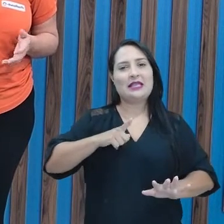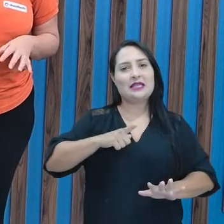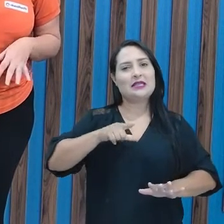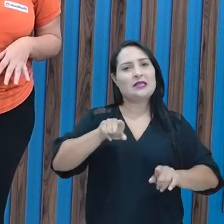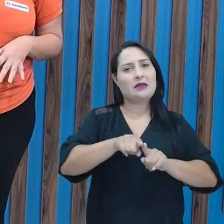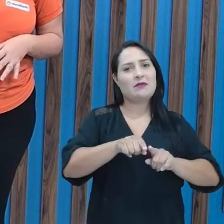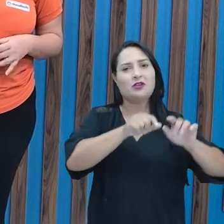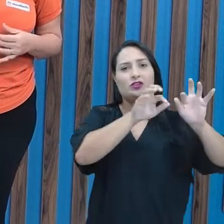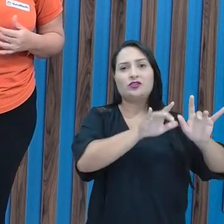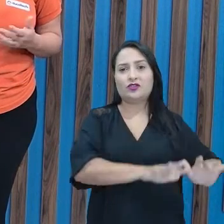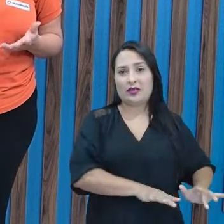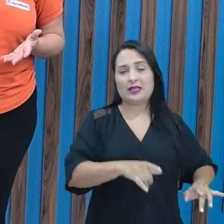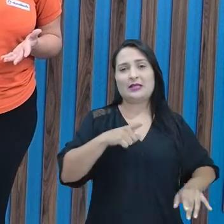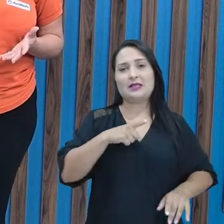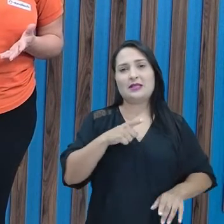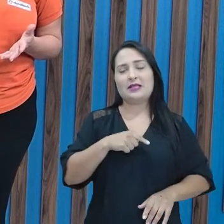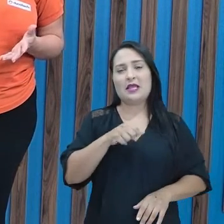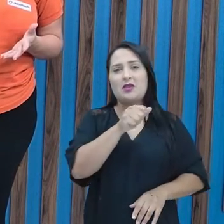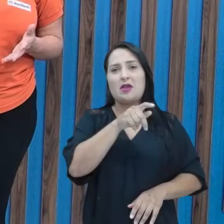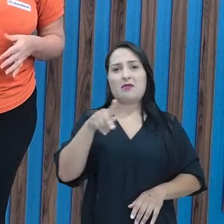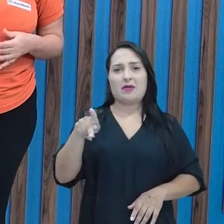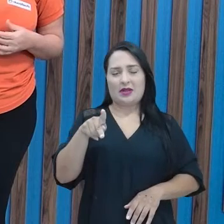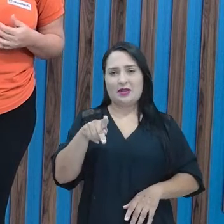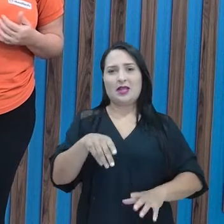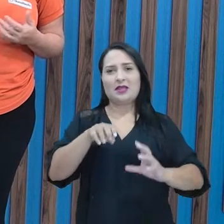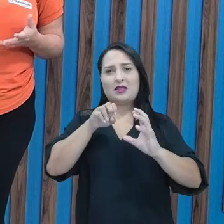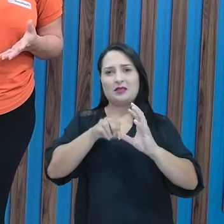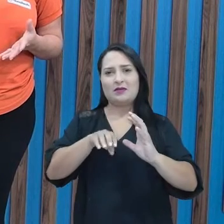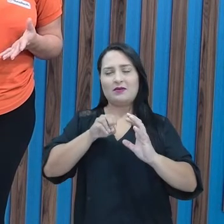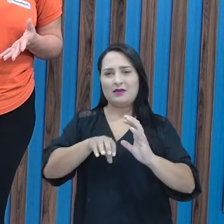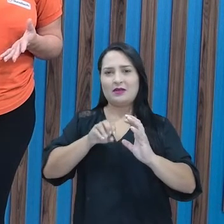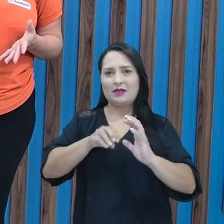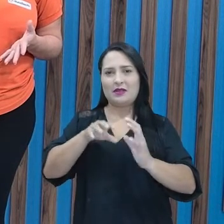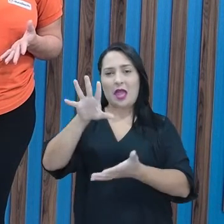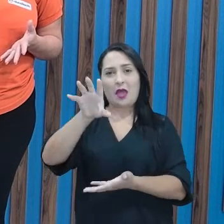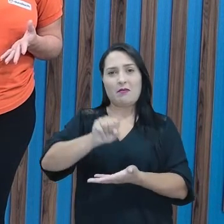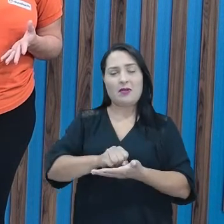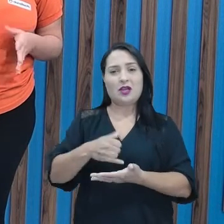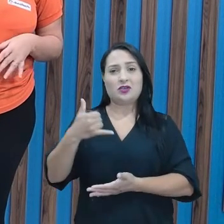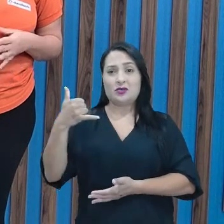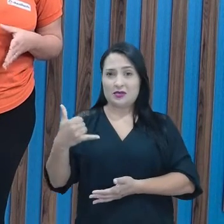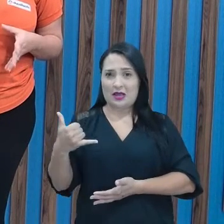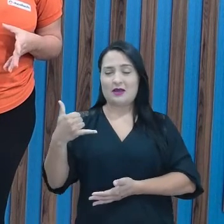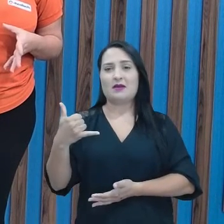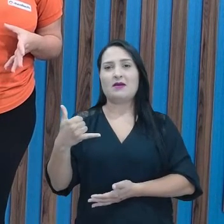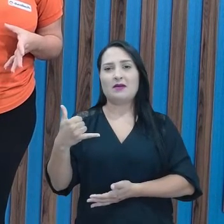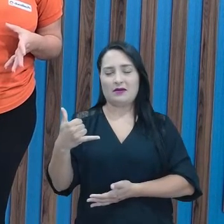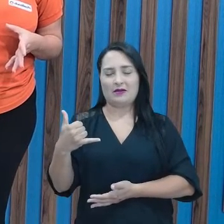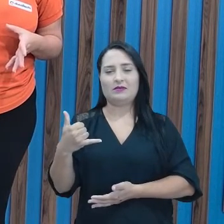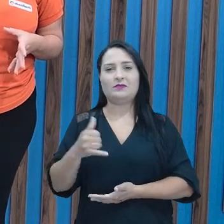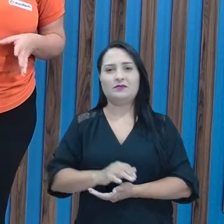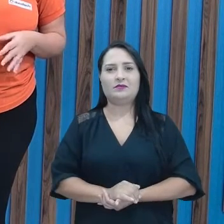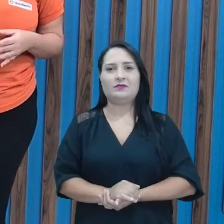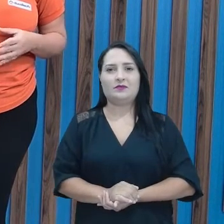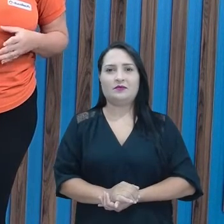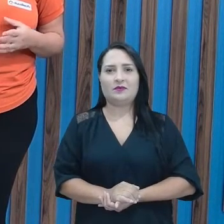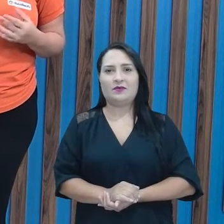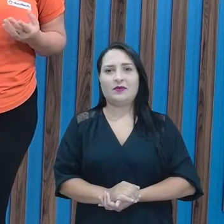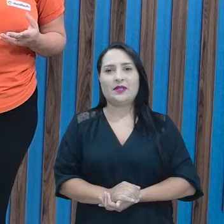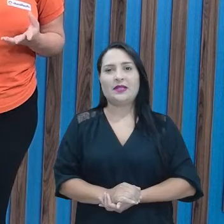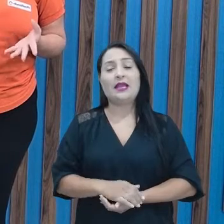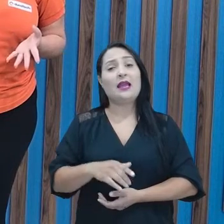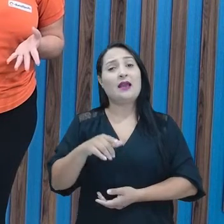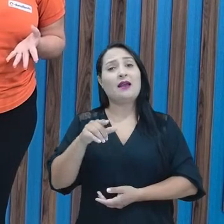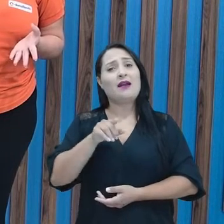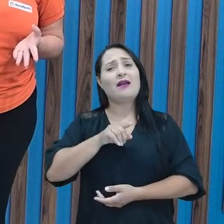chat, nós temos o aplicativo do Educa Recife, que você baixa no seu celular, no seu aparelho de celular, e lá você